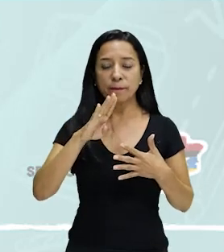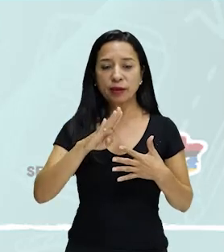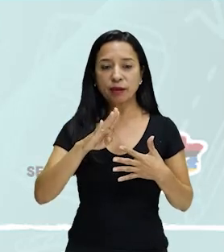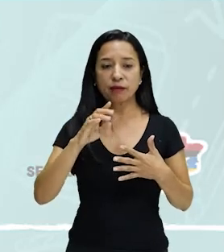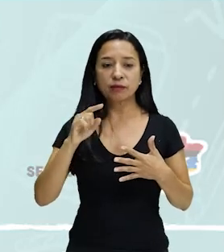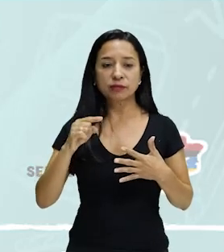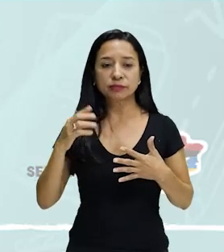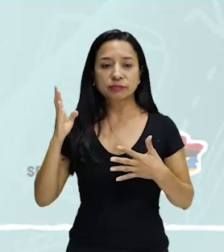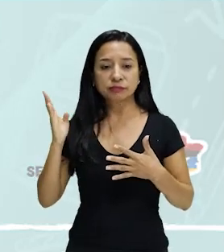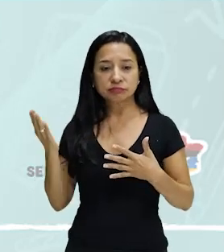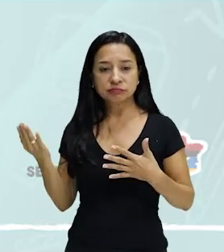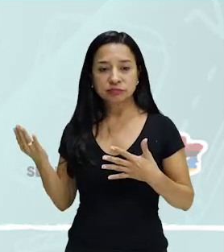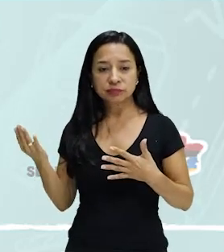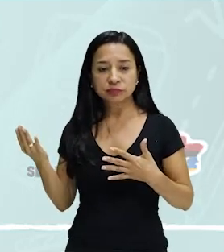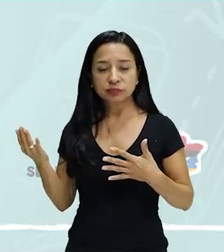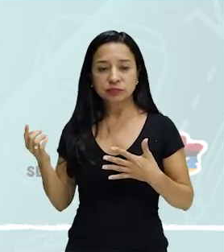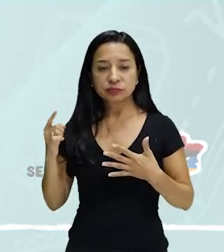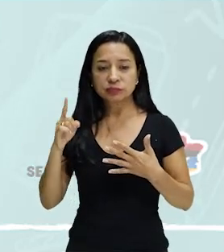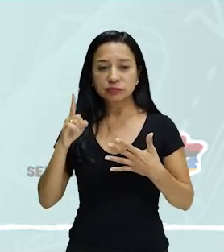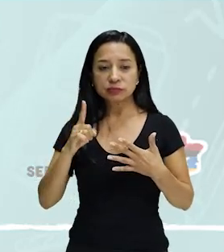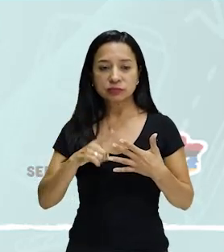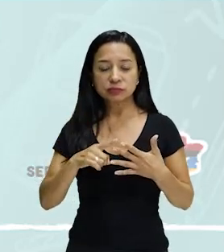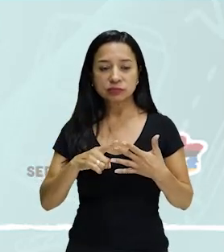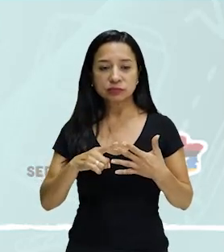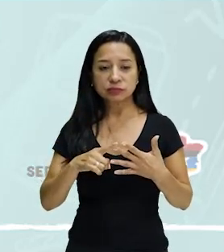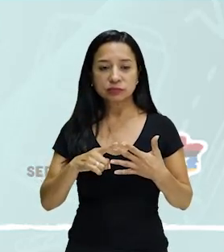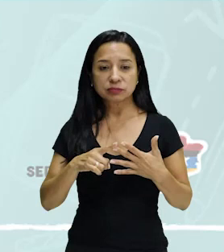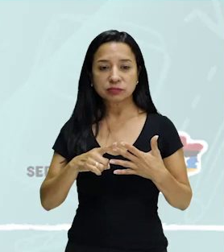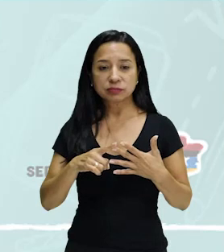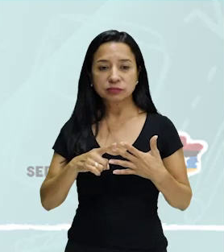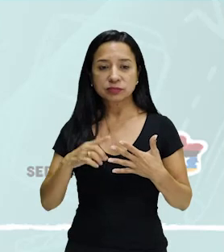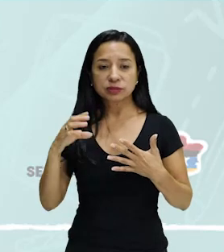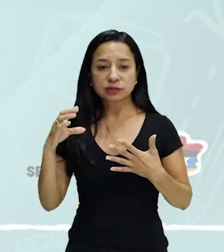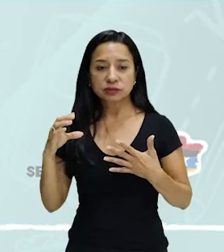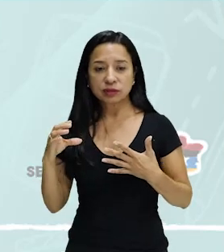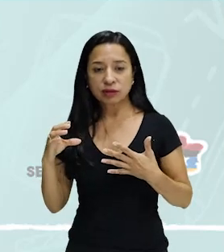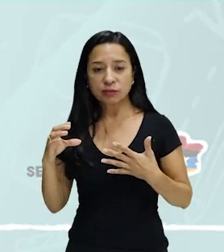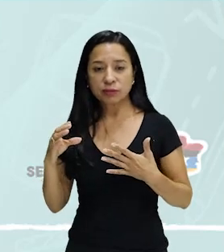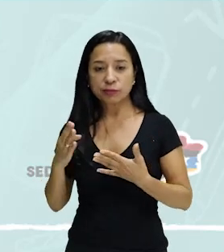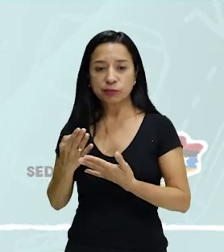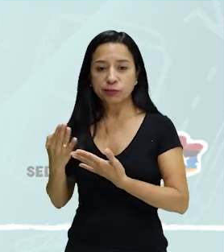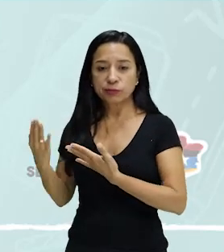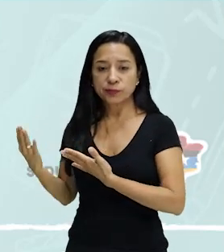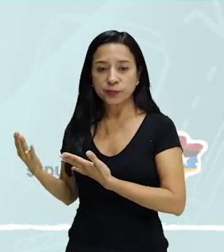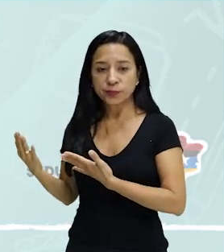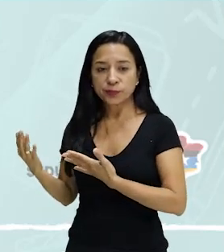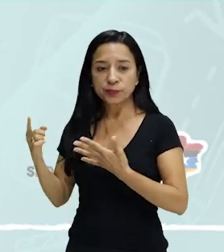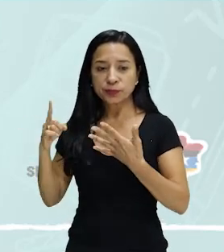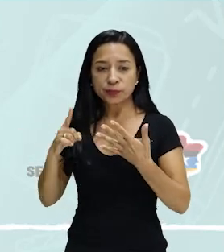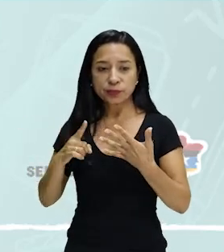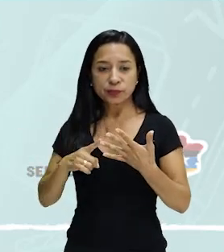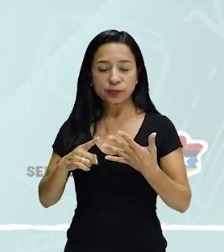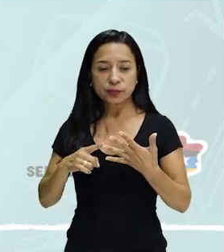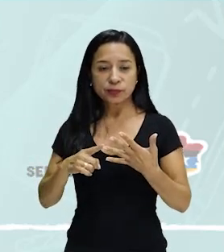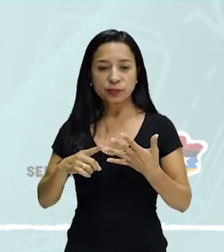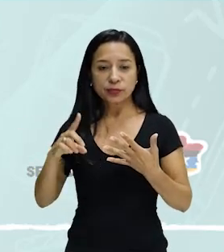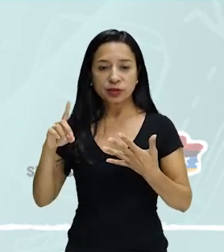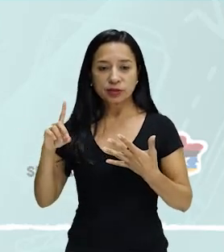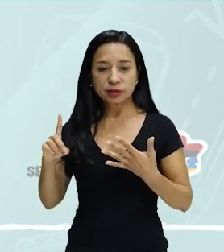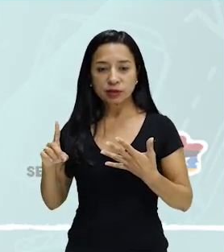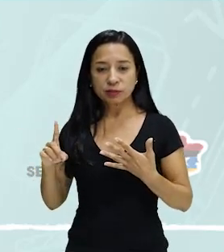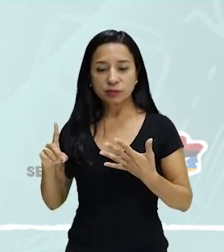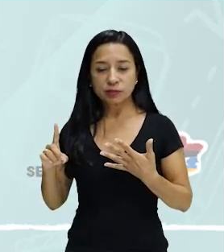aqui. Antes, né? Antes prefiro, aqui só prefiro. Prefiro aspirar uma posição honesta que ficar aqui.